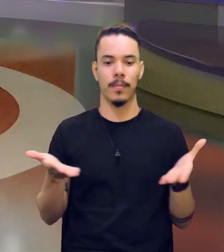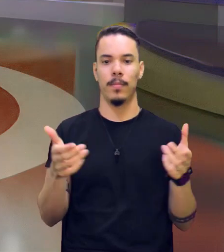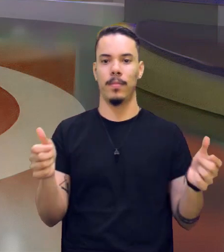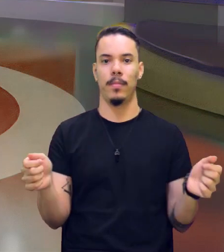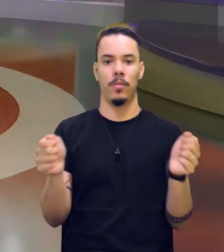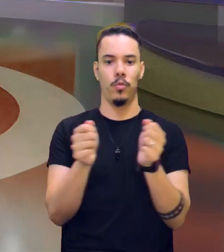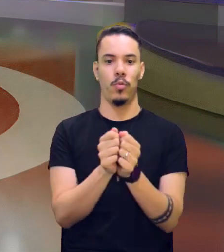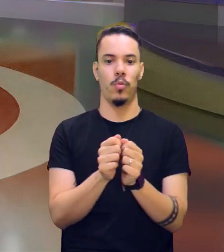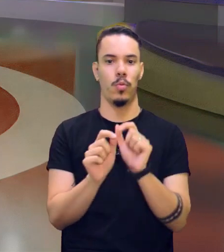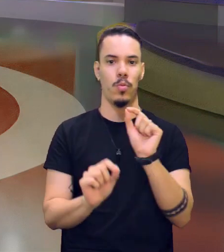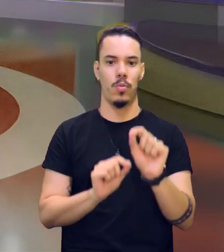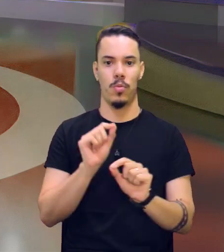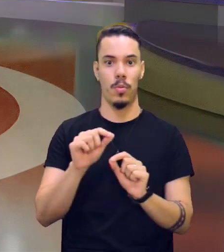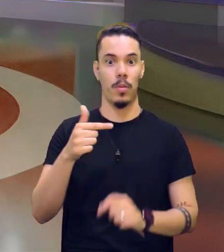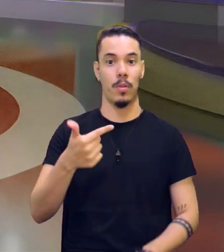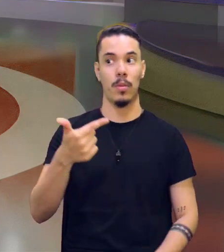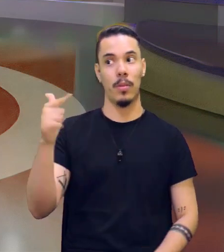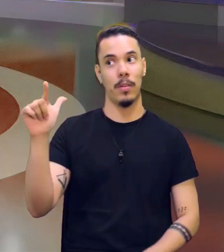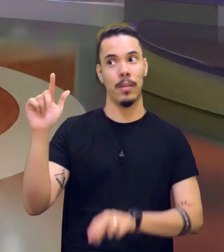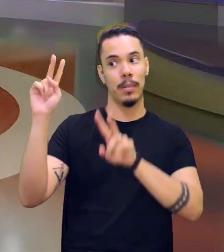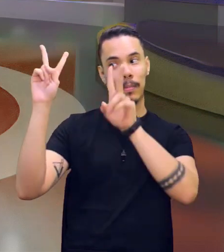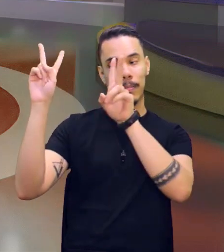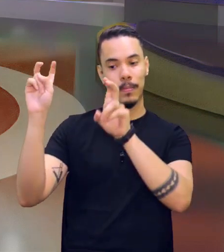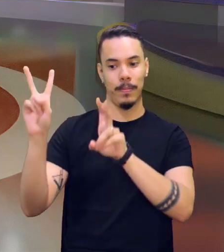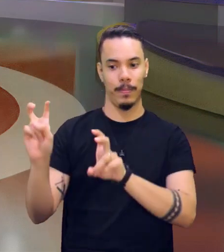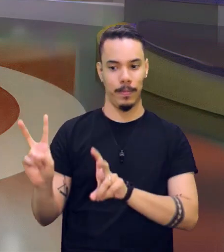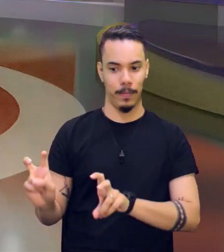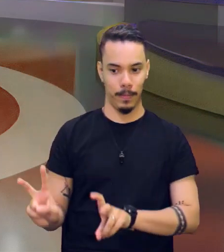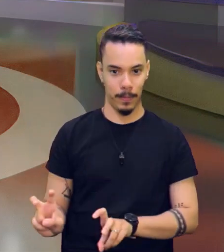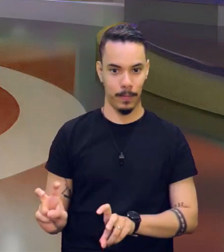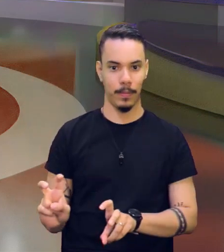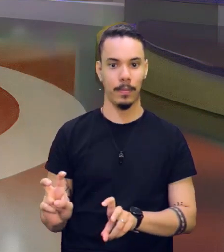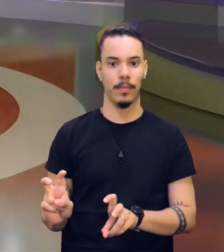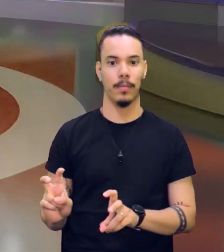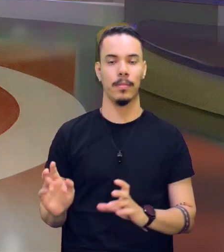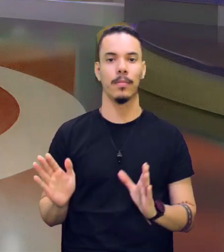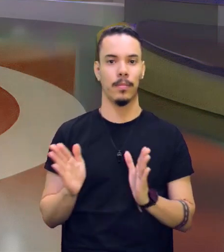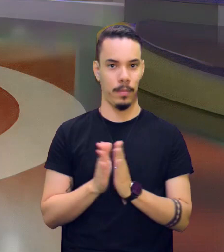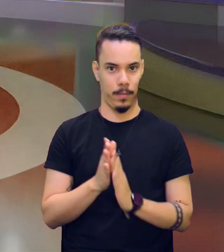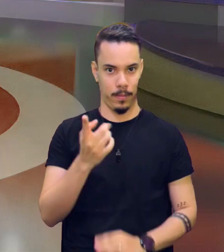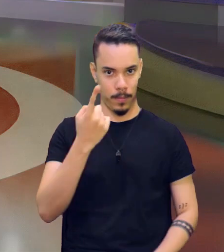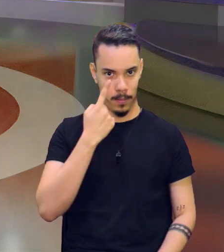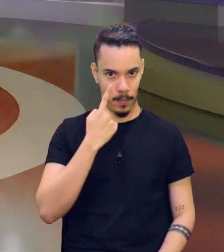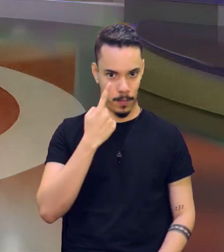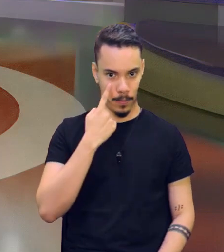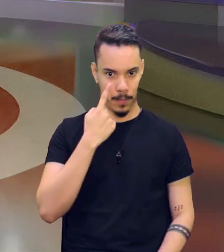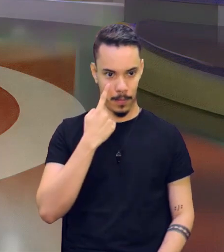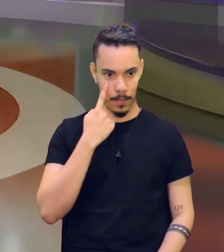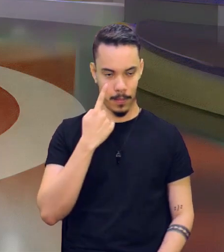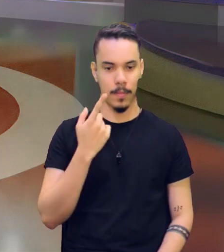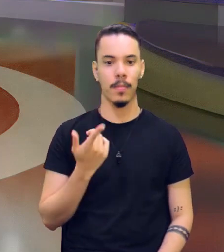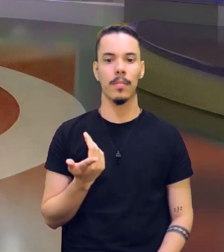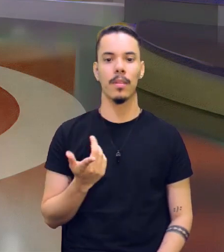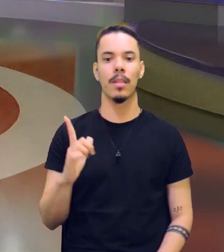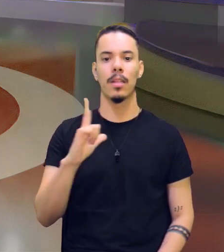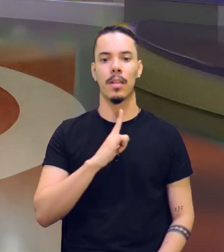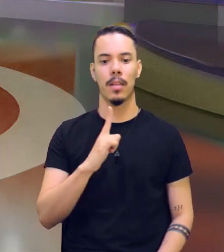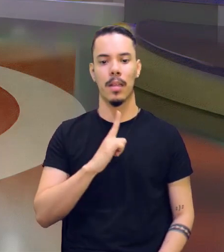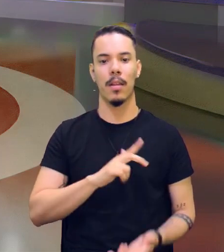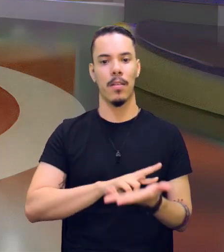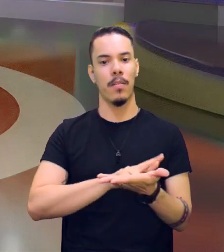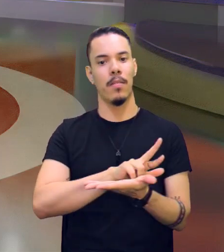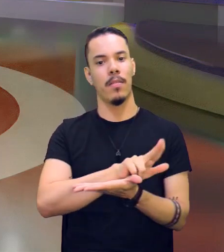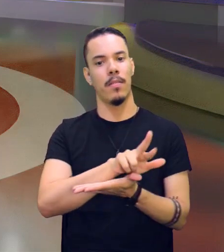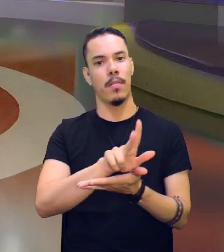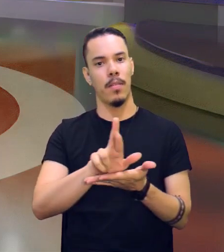com uma outra temática que nós vamos falar de Zero Conditional. Nós temos aí